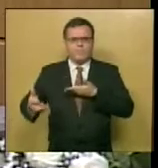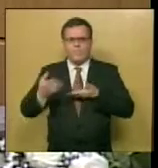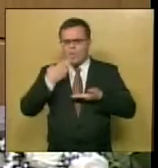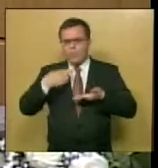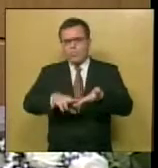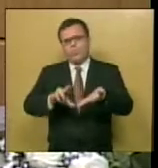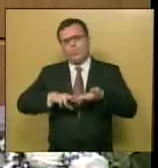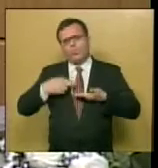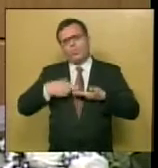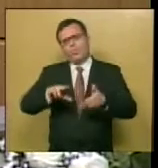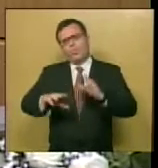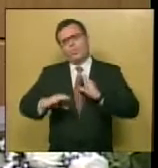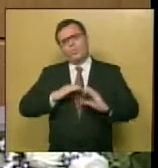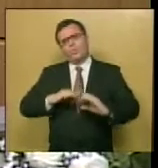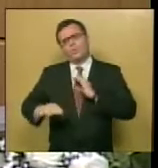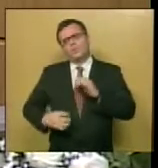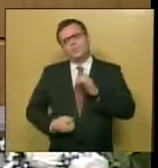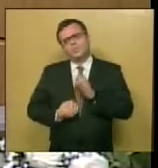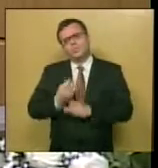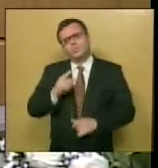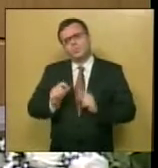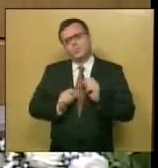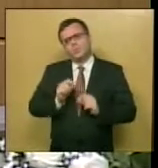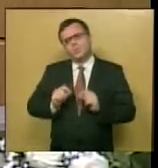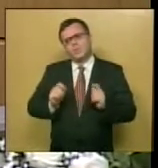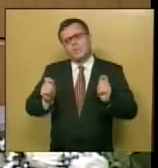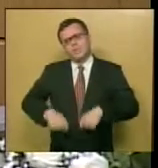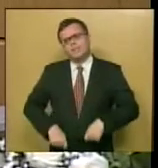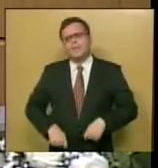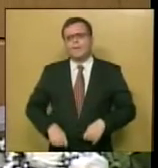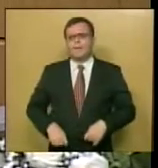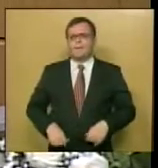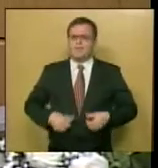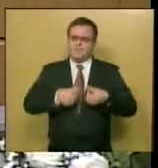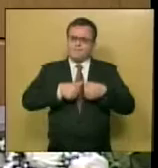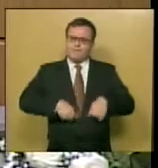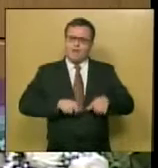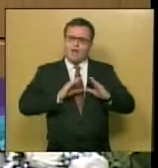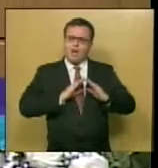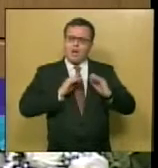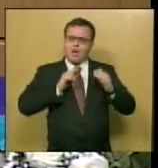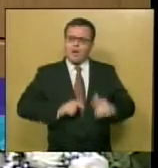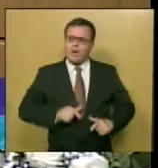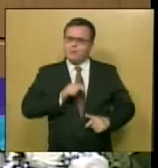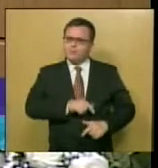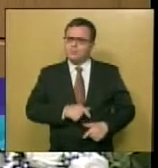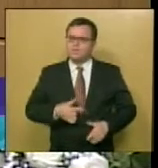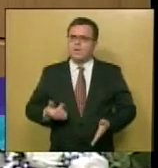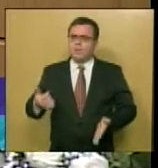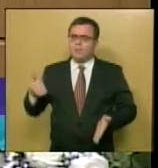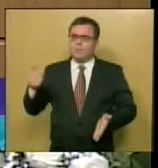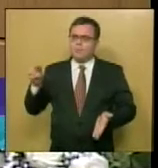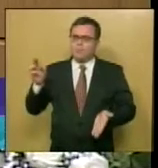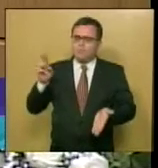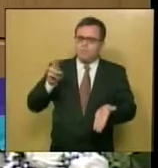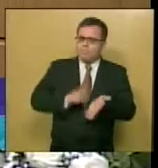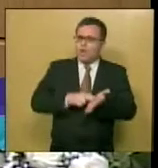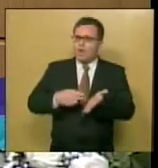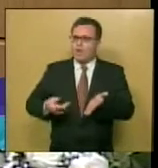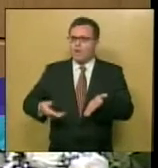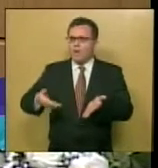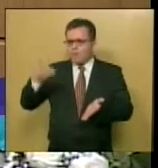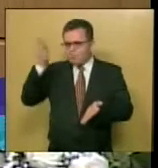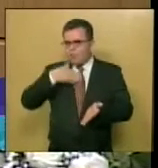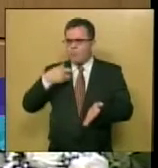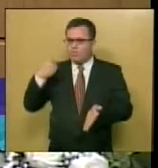cartas. Criados para atender à necessidade de se estabelecer as primeiras tarifas postais, comprovando o